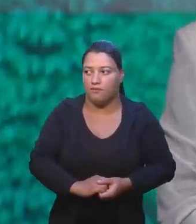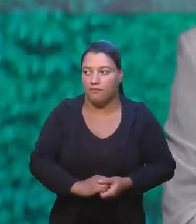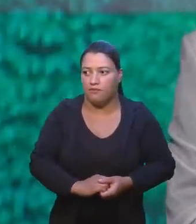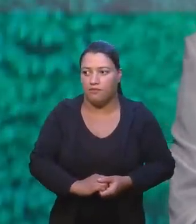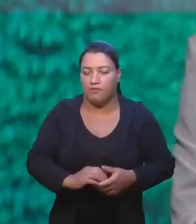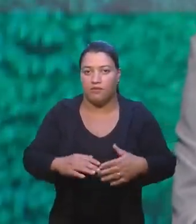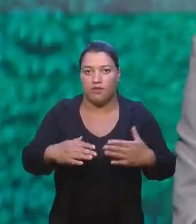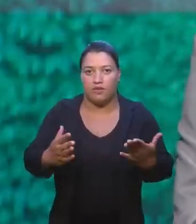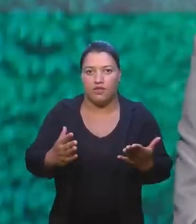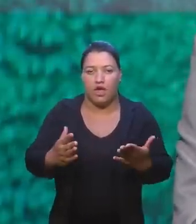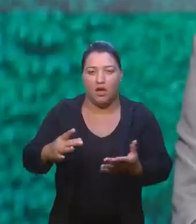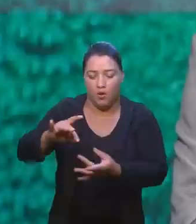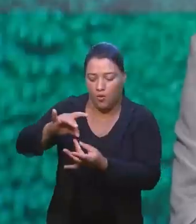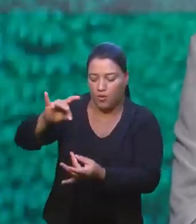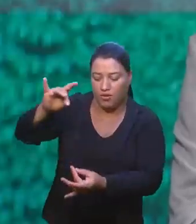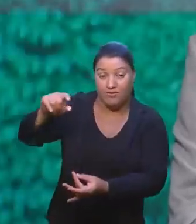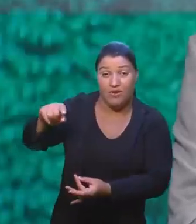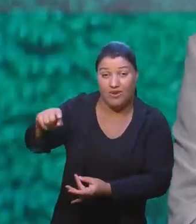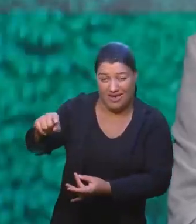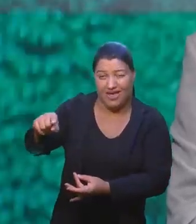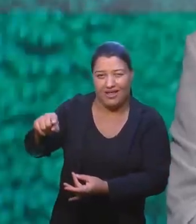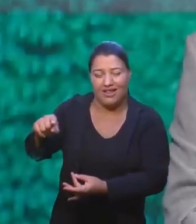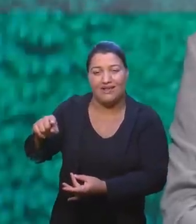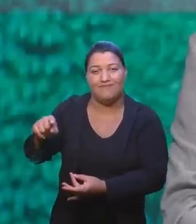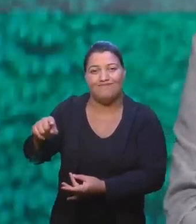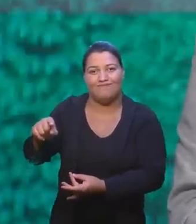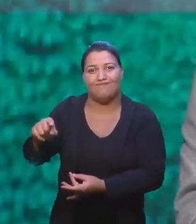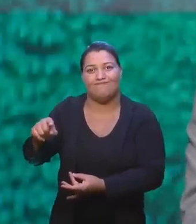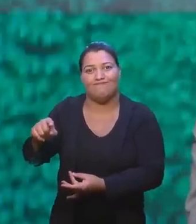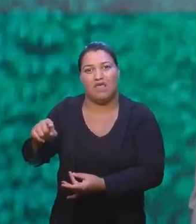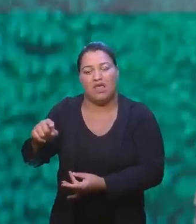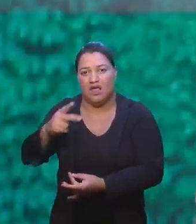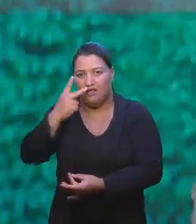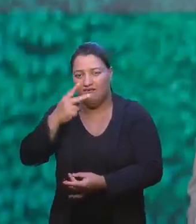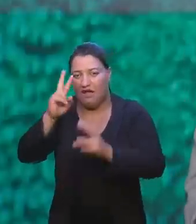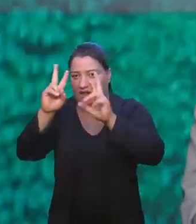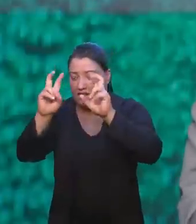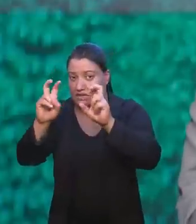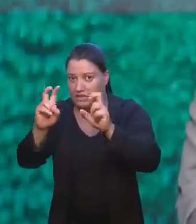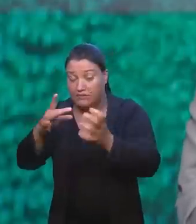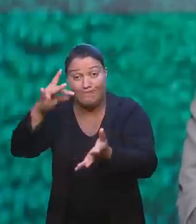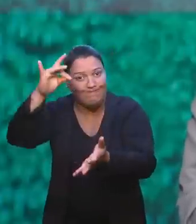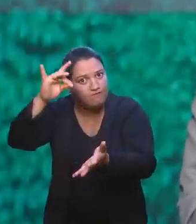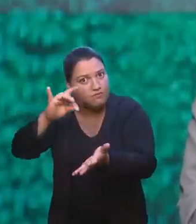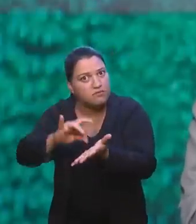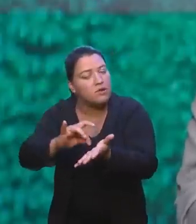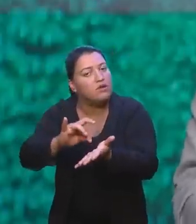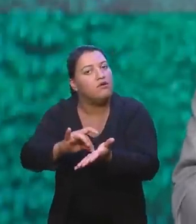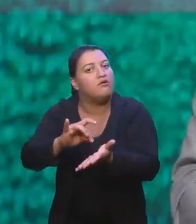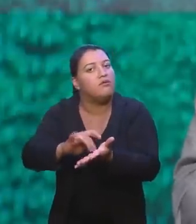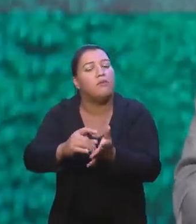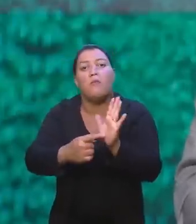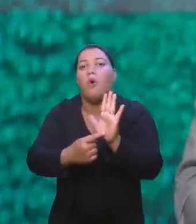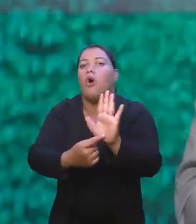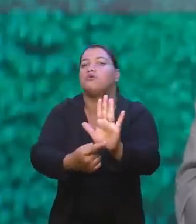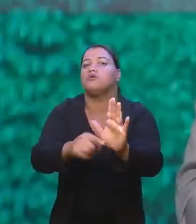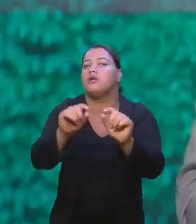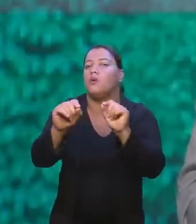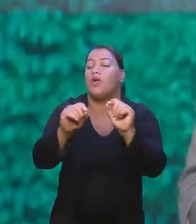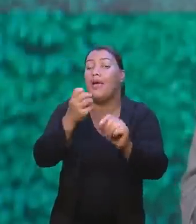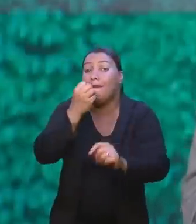Espírito Camilo faz esta abordagem, de fato, expressando muito